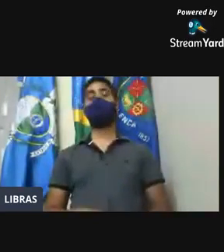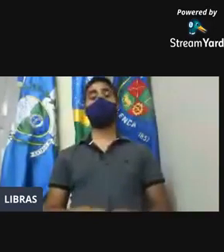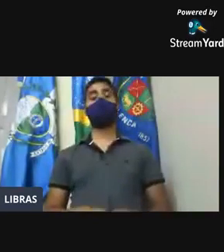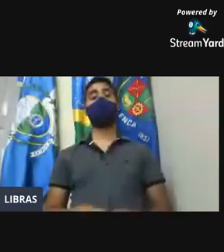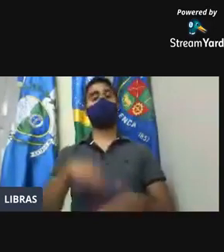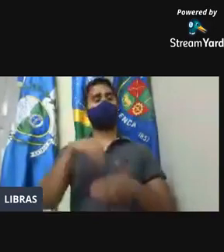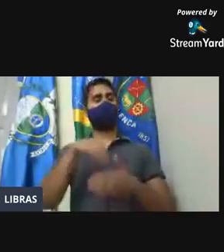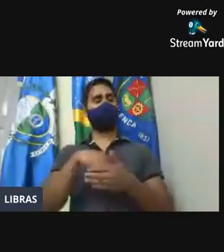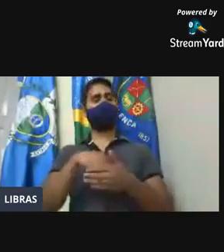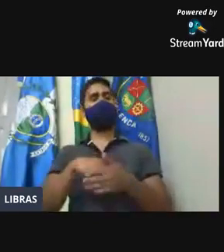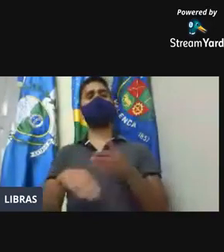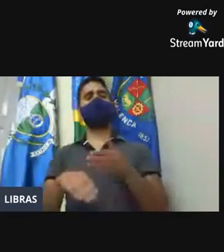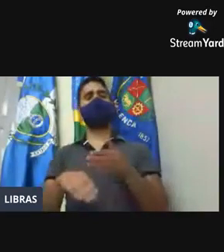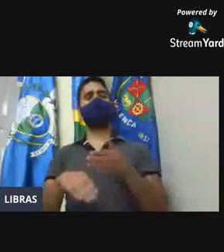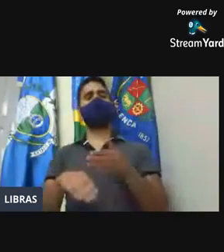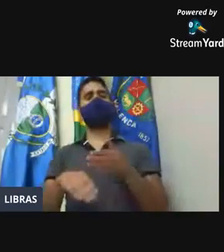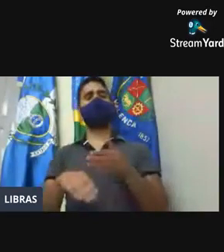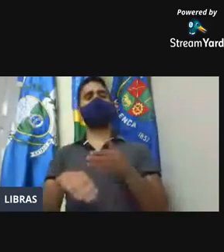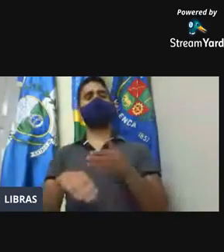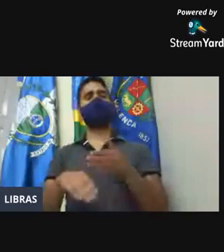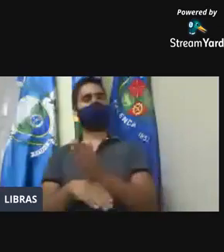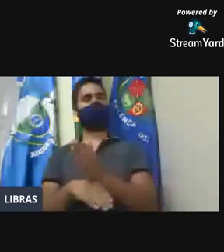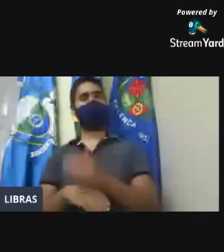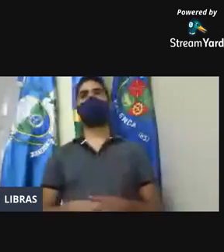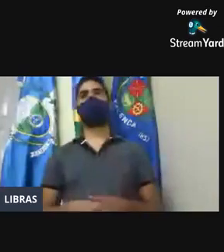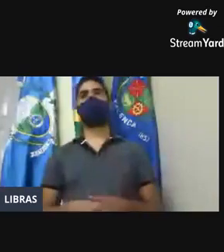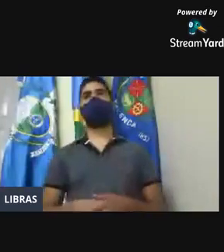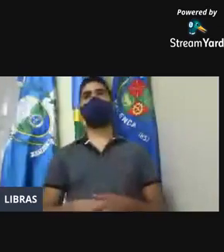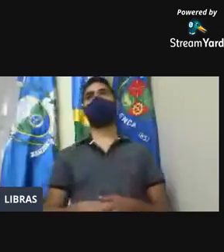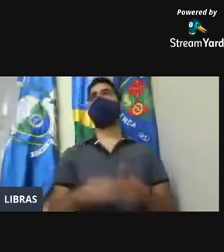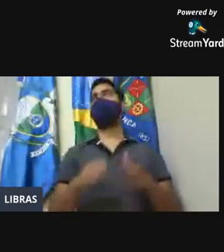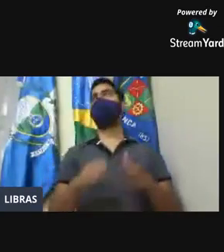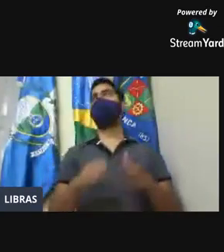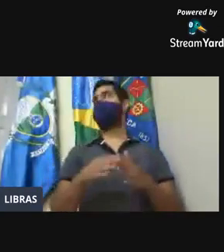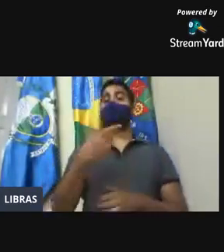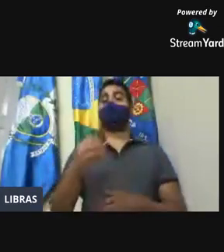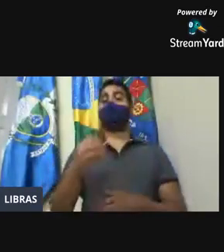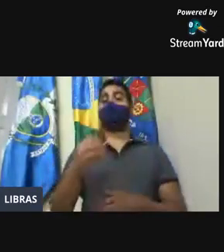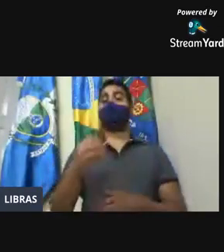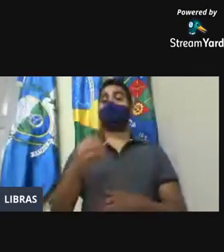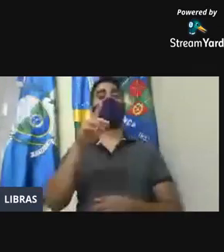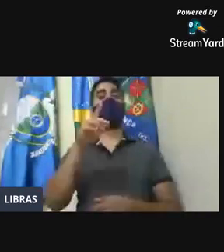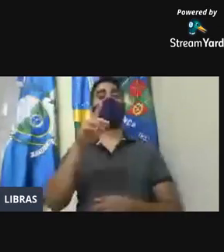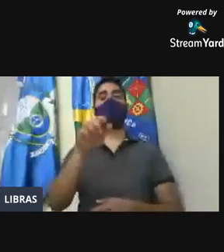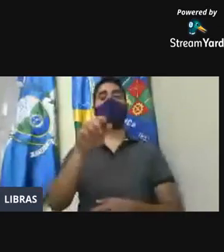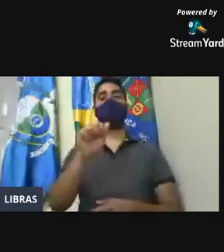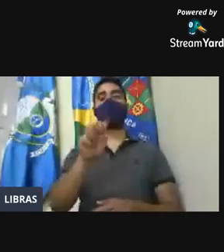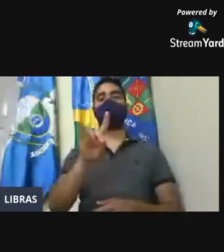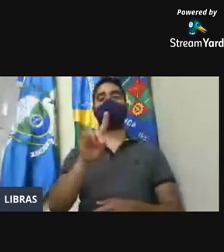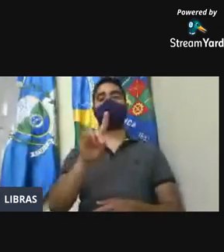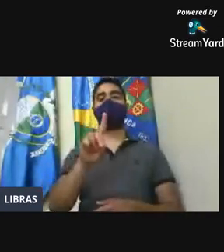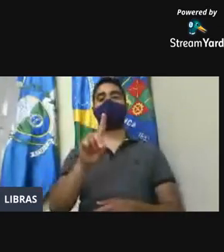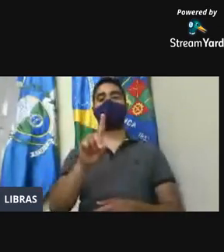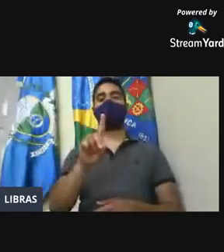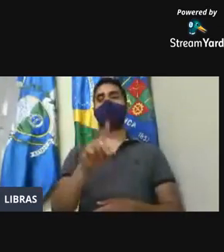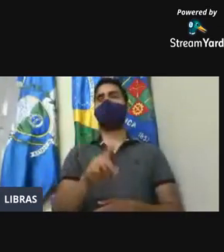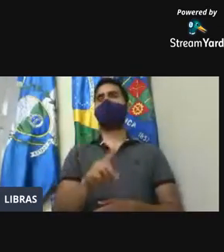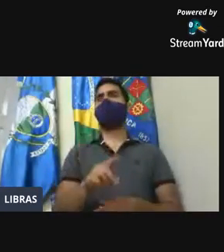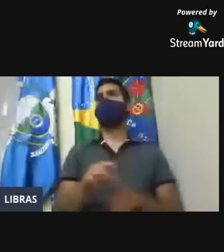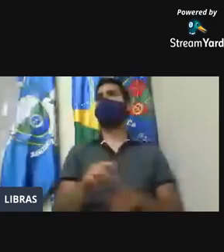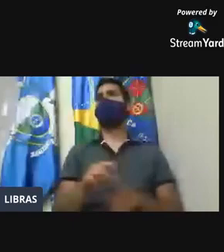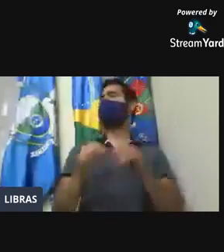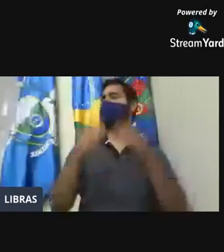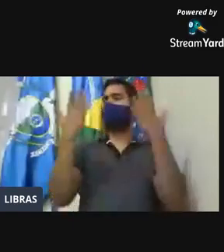votação, aprovado. Requerimento 220 do vereador David Nogueira, ele manifesta